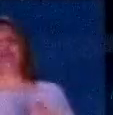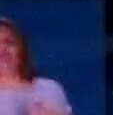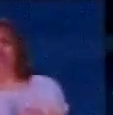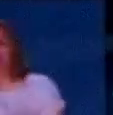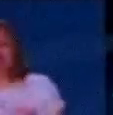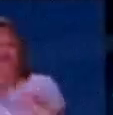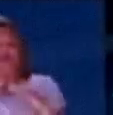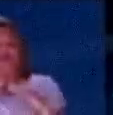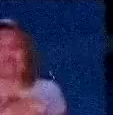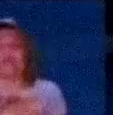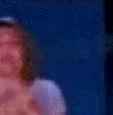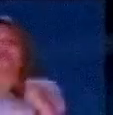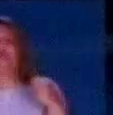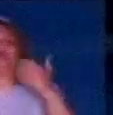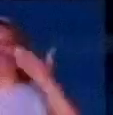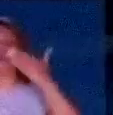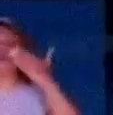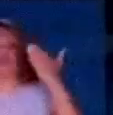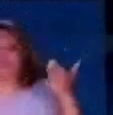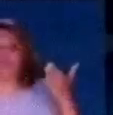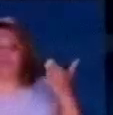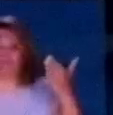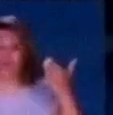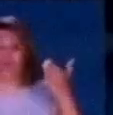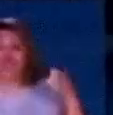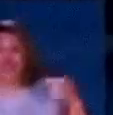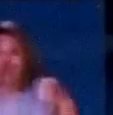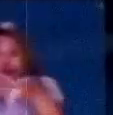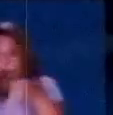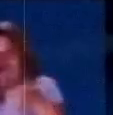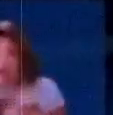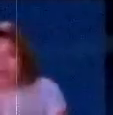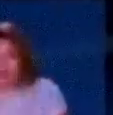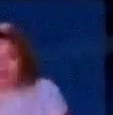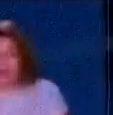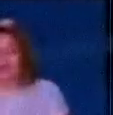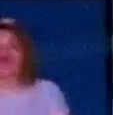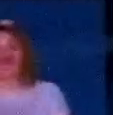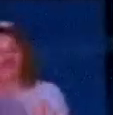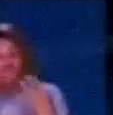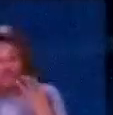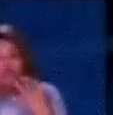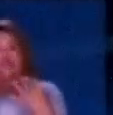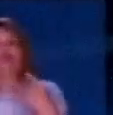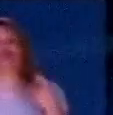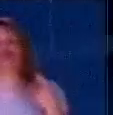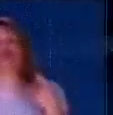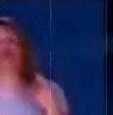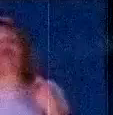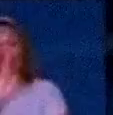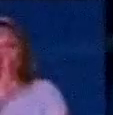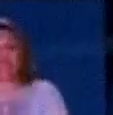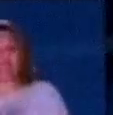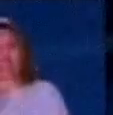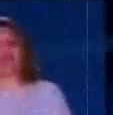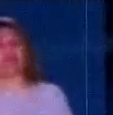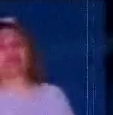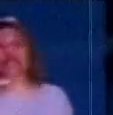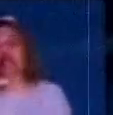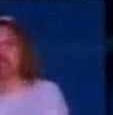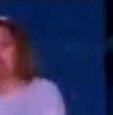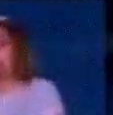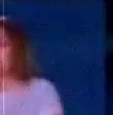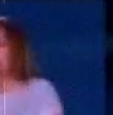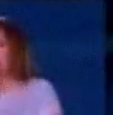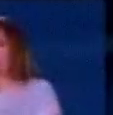ser transparente, que a população brasileira não deve se render a essa lógica do Caixa 2. Por isso